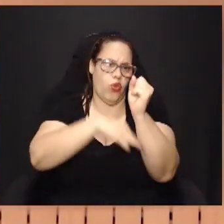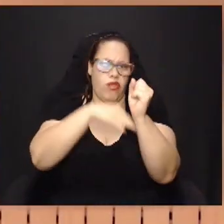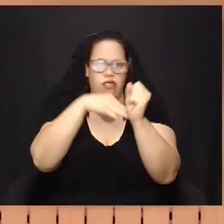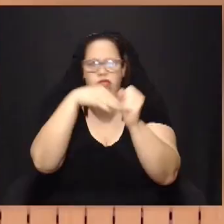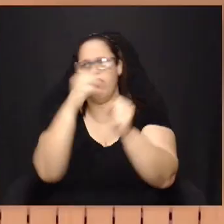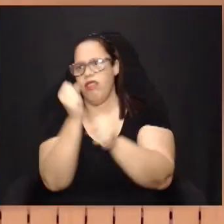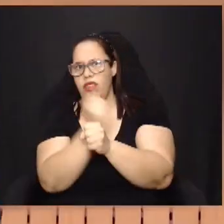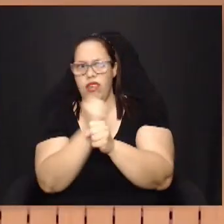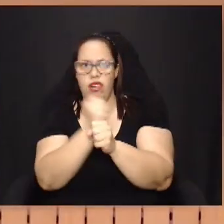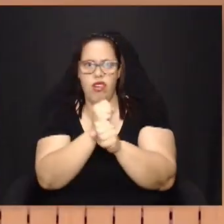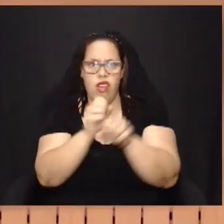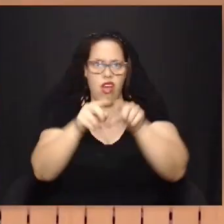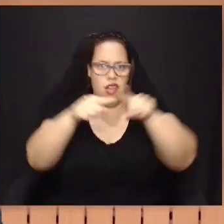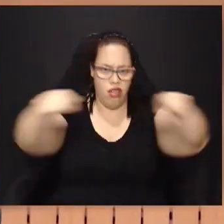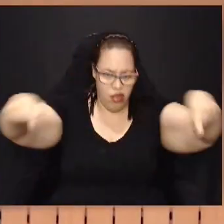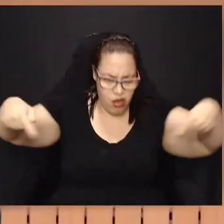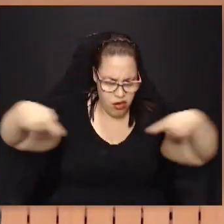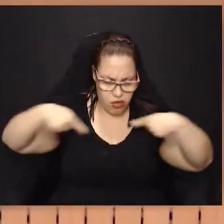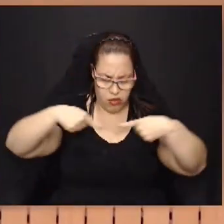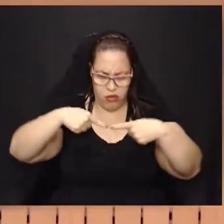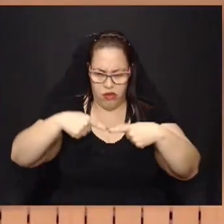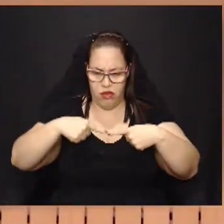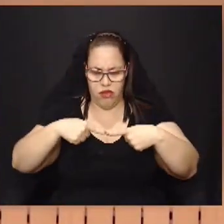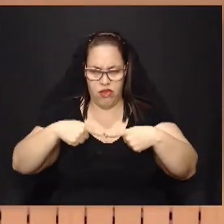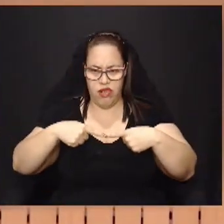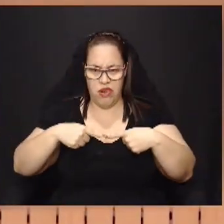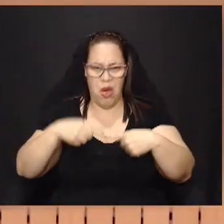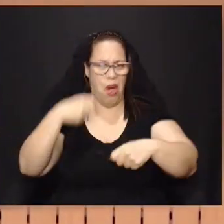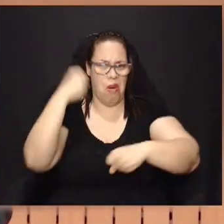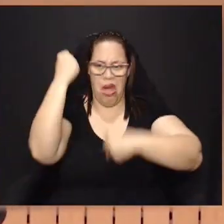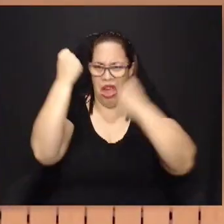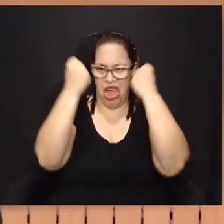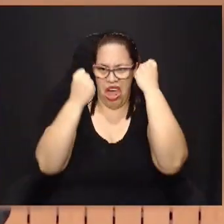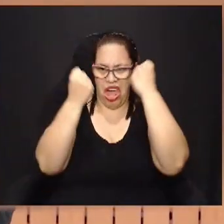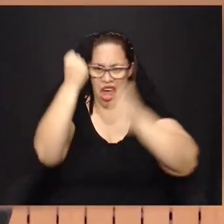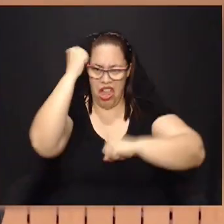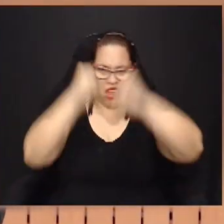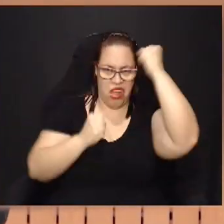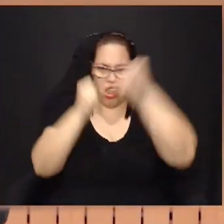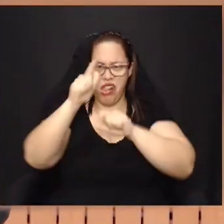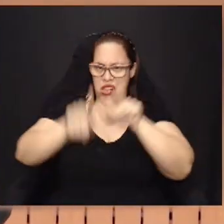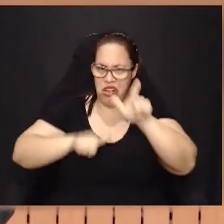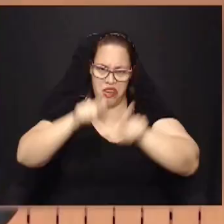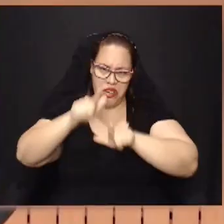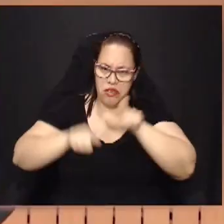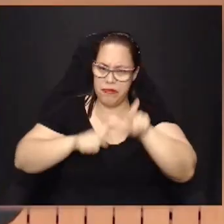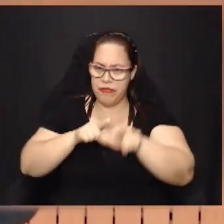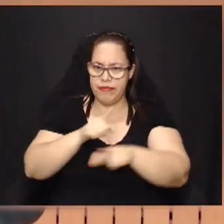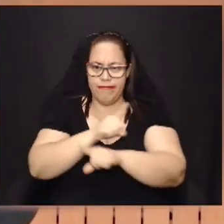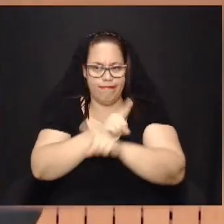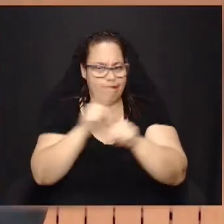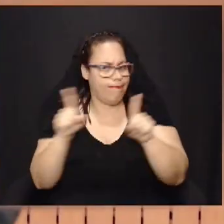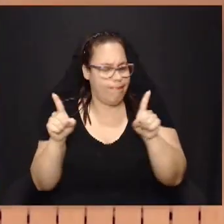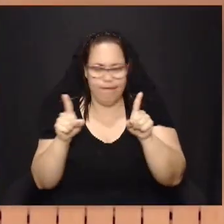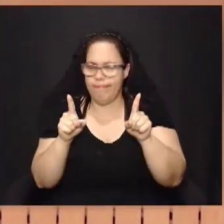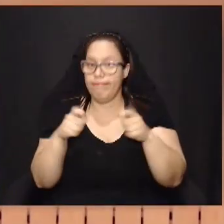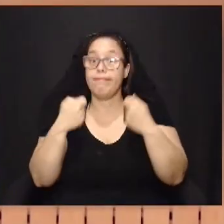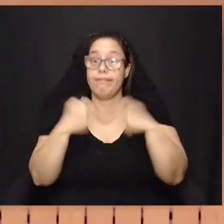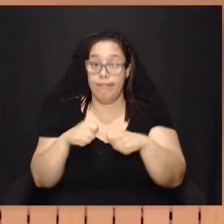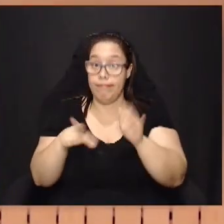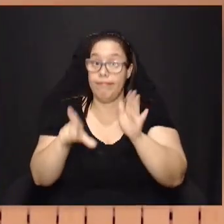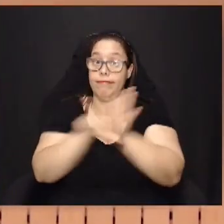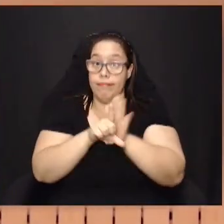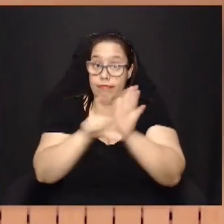galpões para indústria, galpões logísticos, de forma alguma, até porque esses precisam de um licenciamento